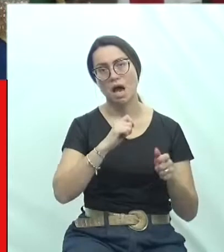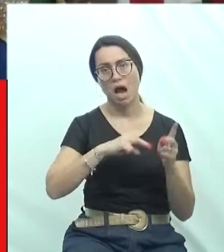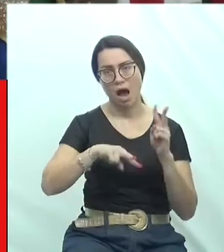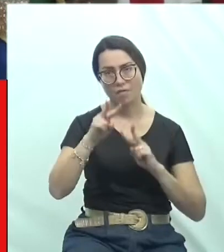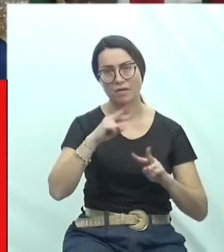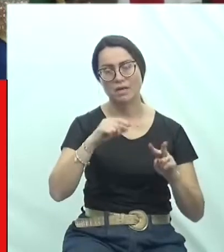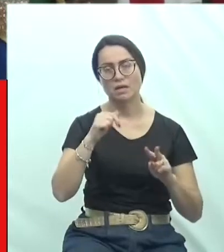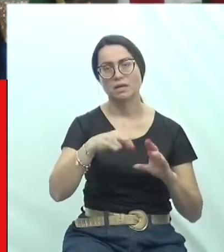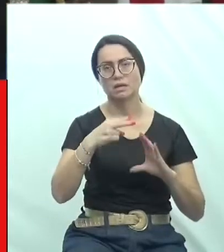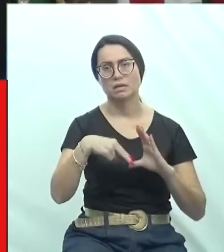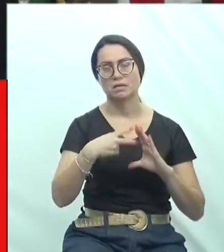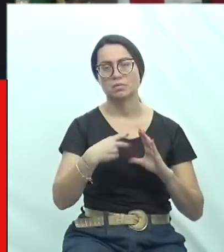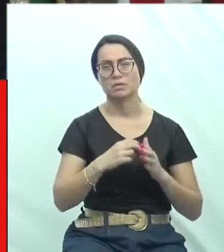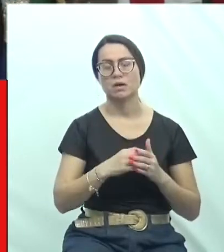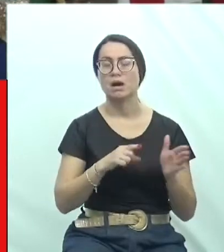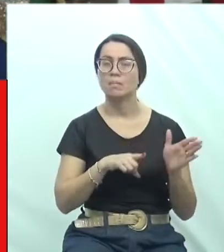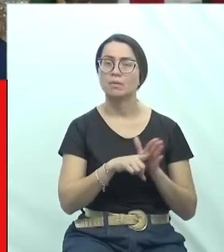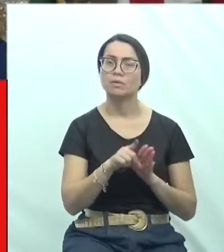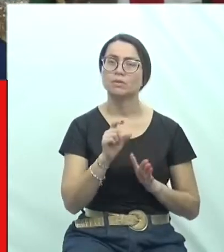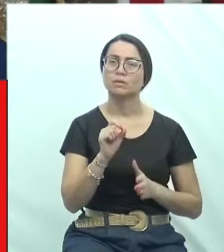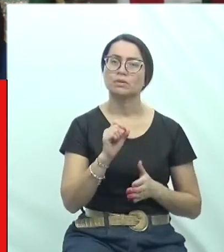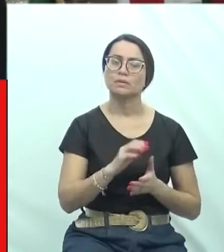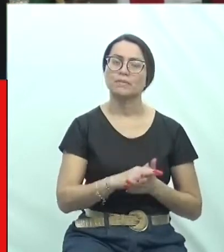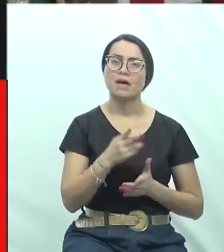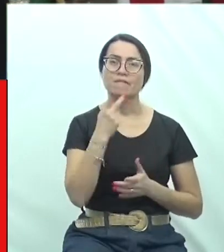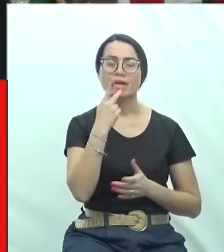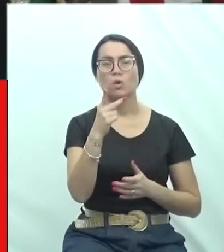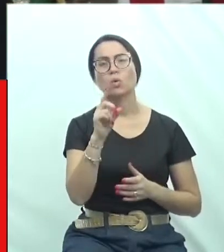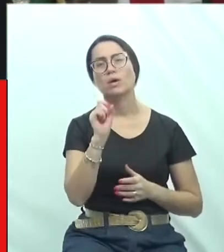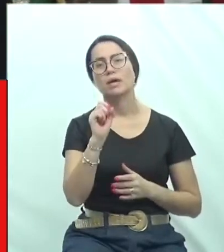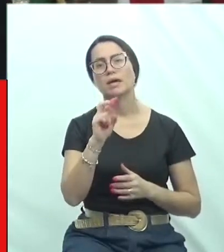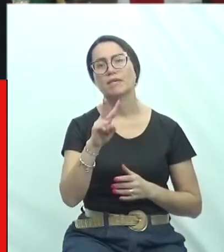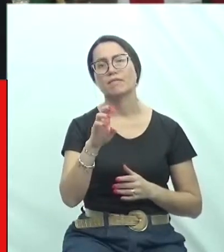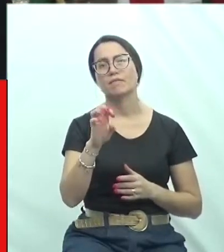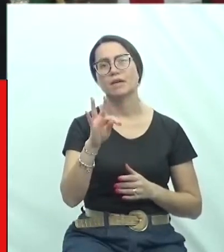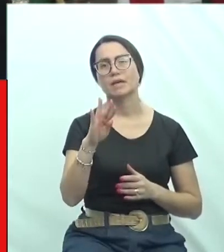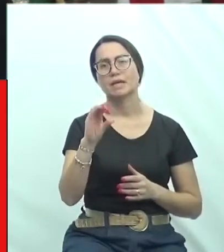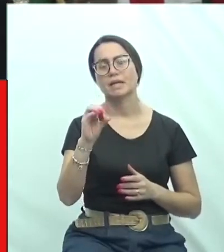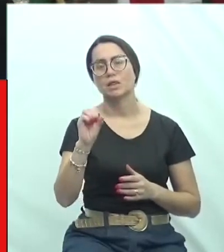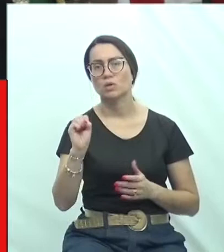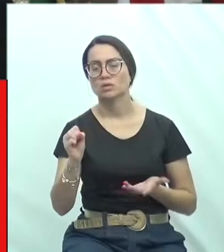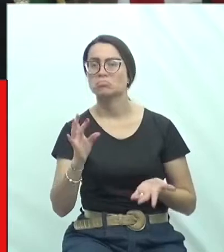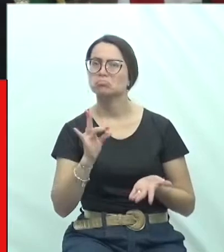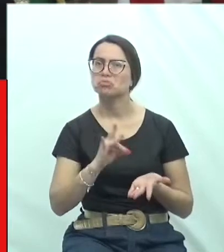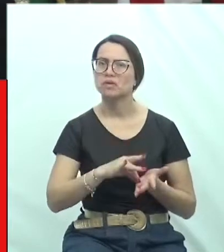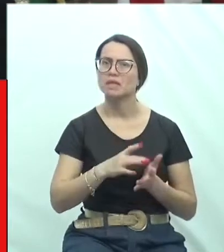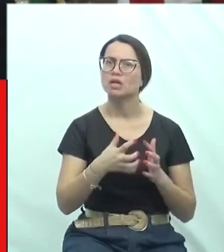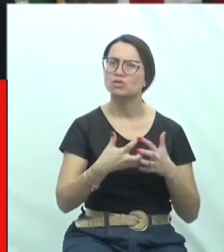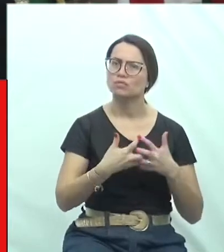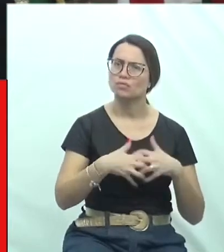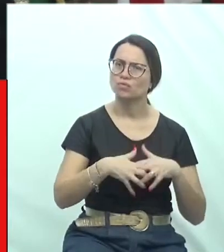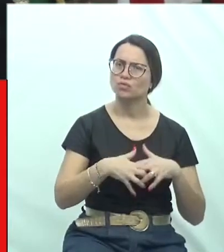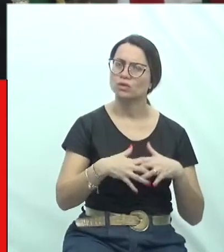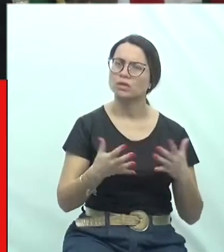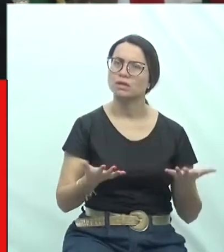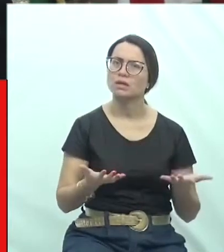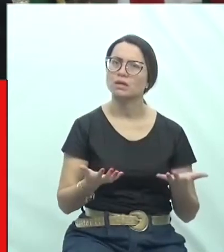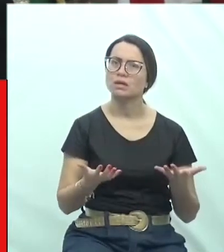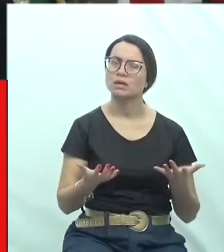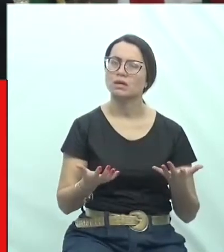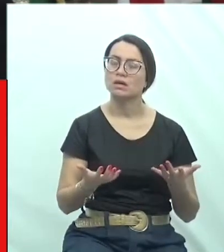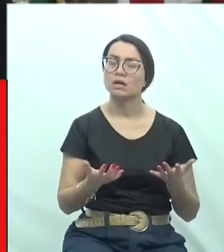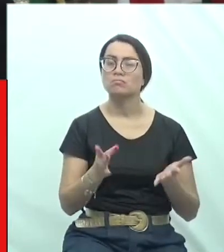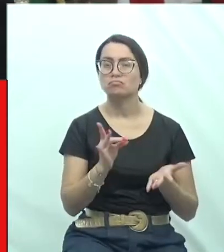pergunta é, você falou sobre essa ventosa, de fato ela funciona, de fato ela diminui o